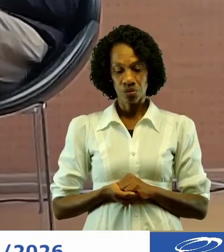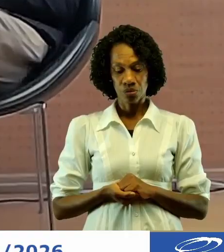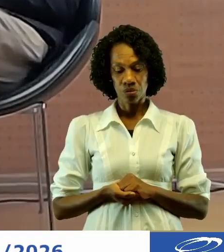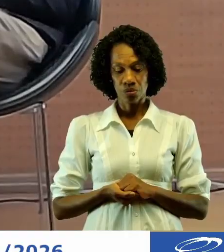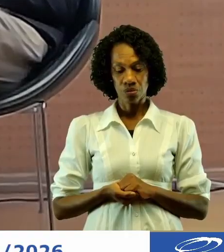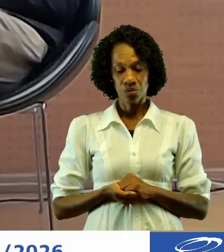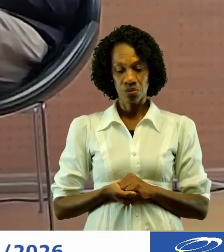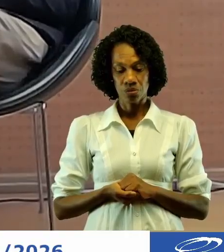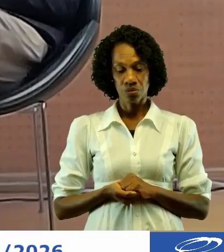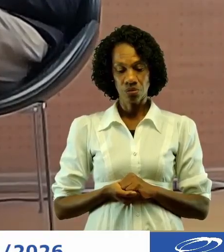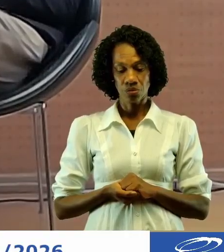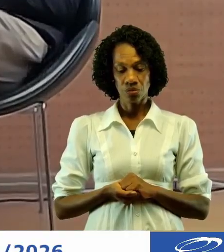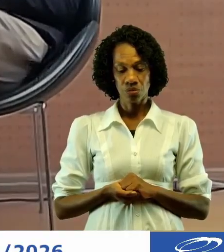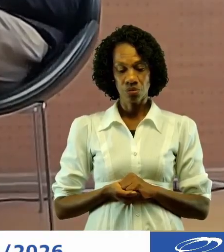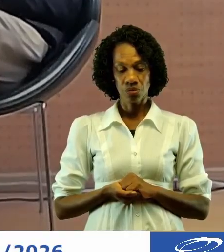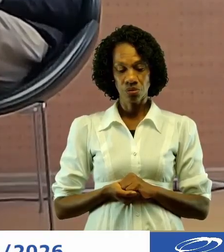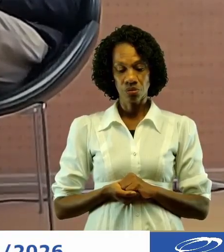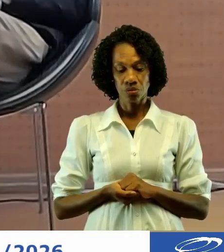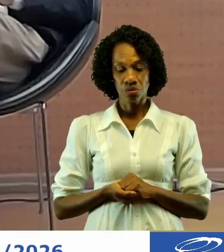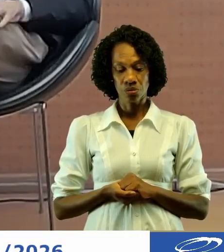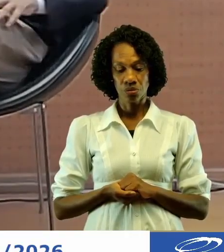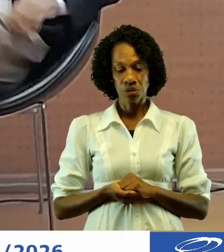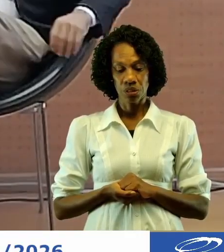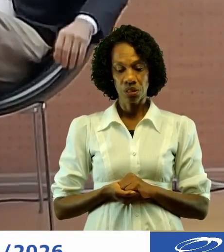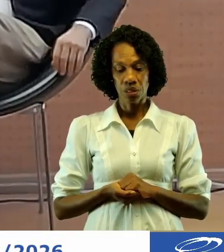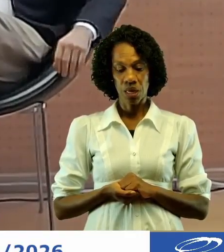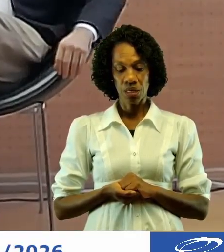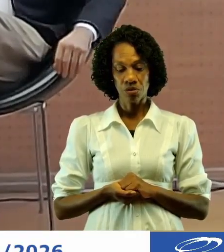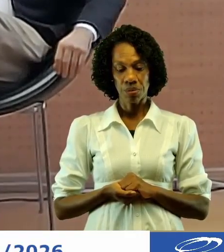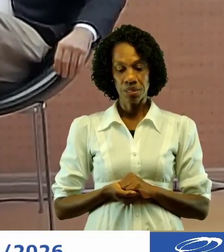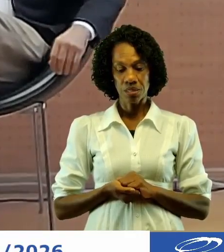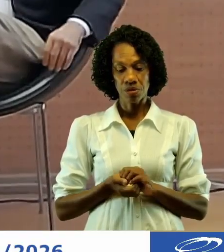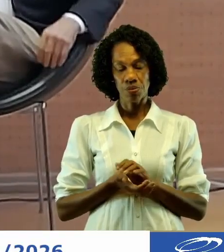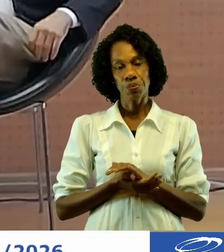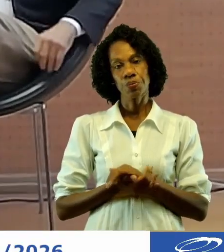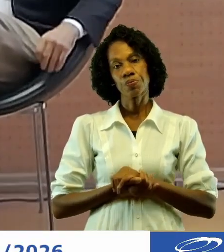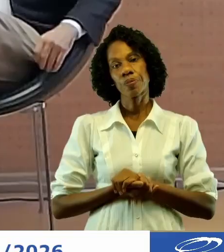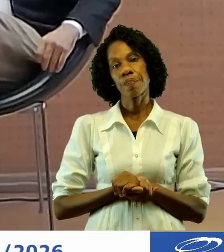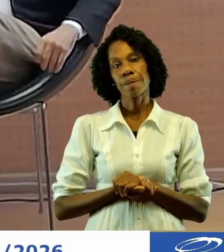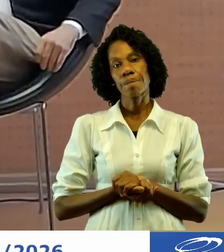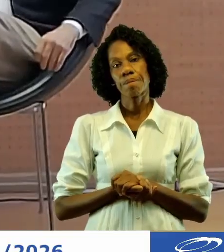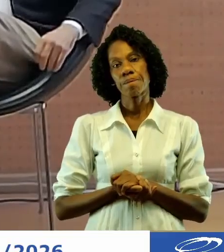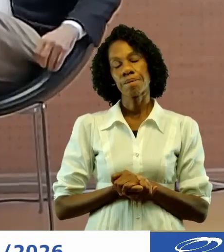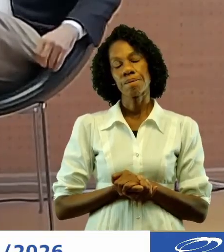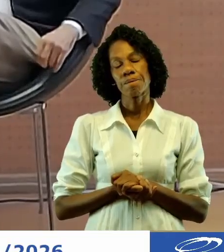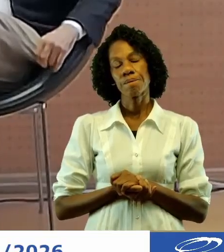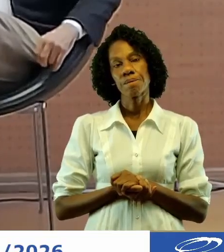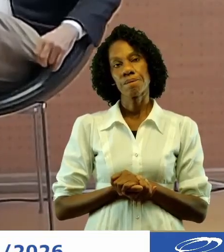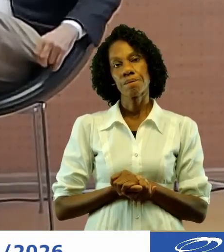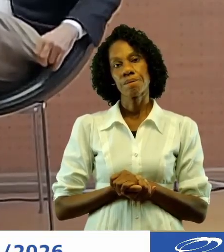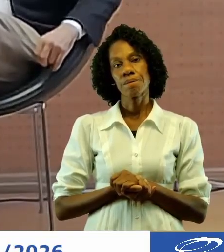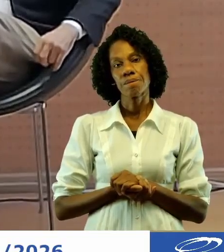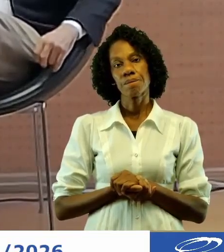about the situation we have in the south, and